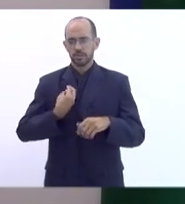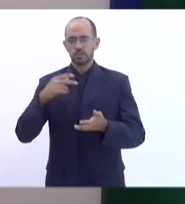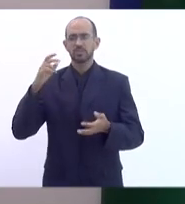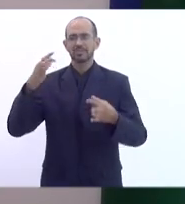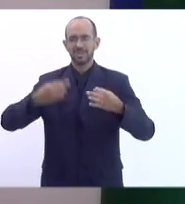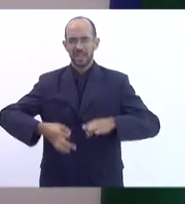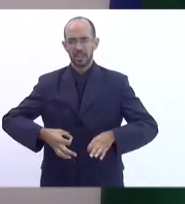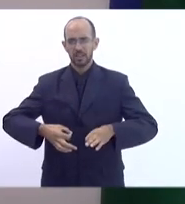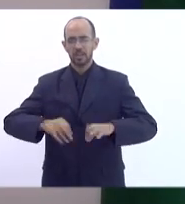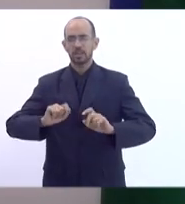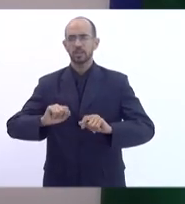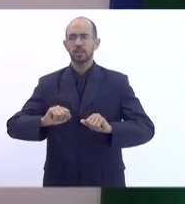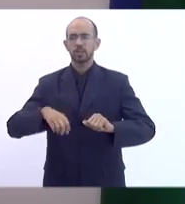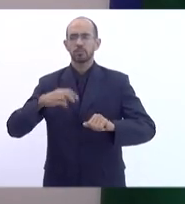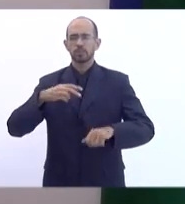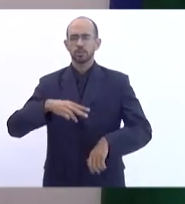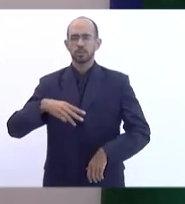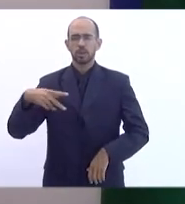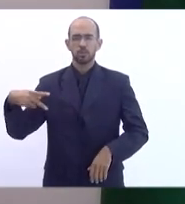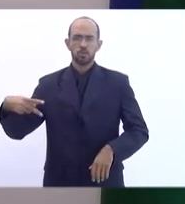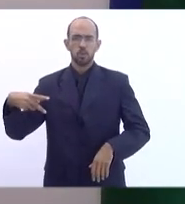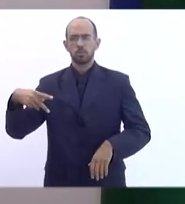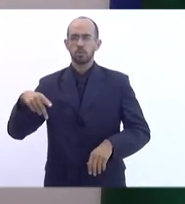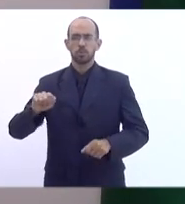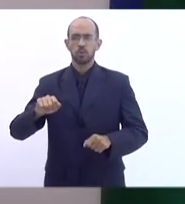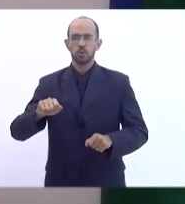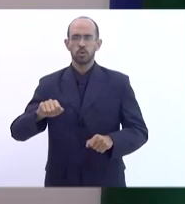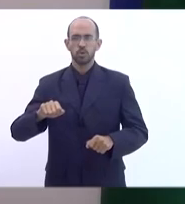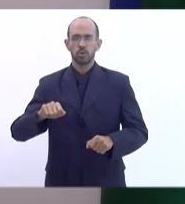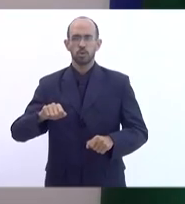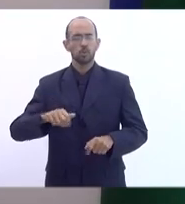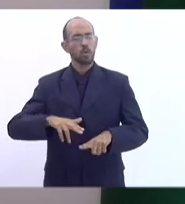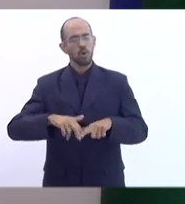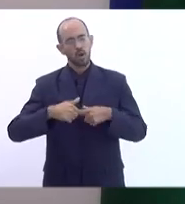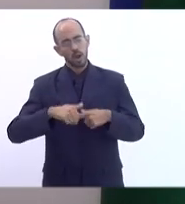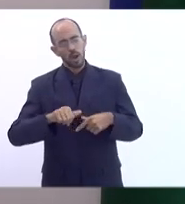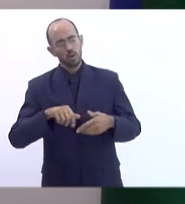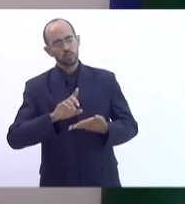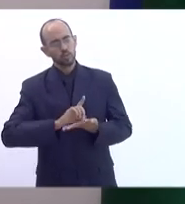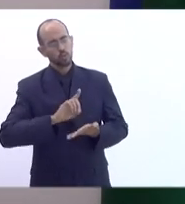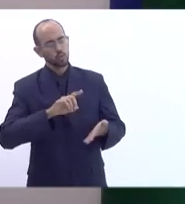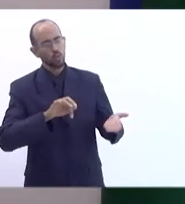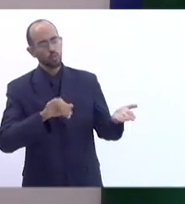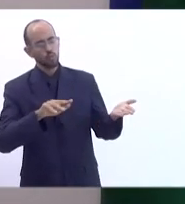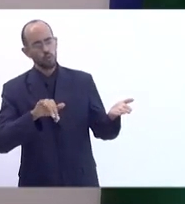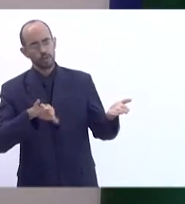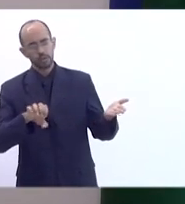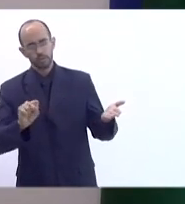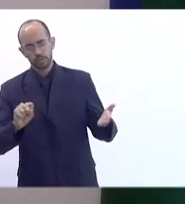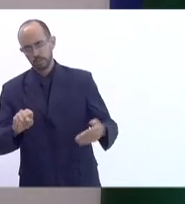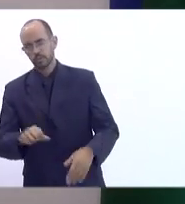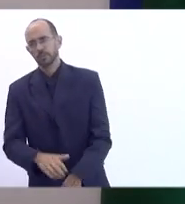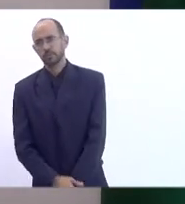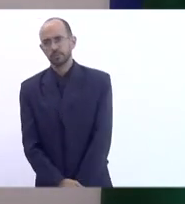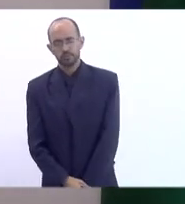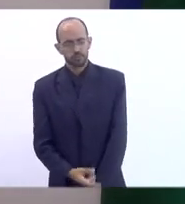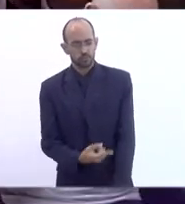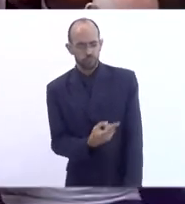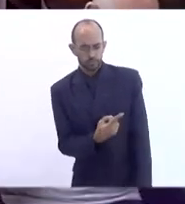refletiva do Ministério Público na figura do Dr Alberto posto foi o